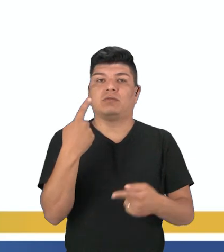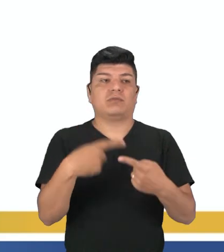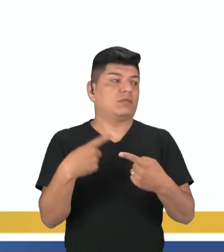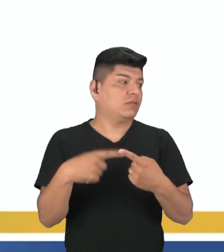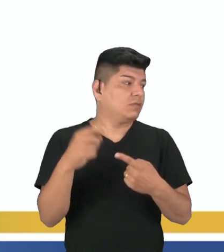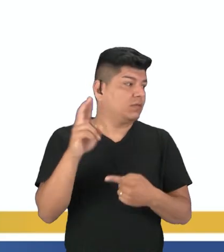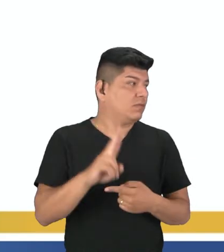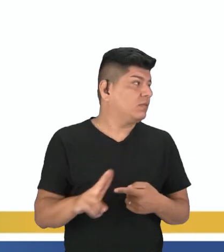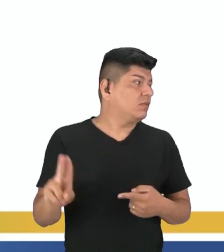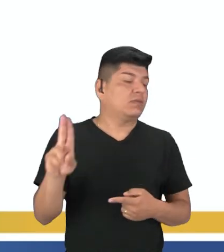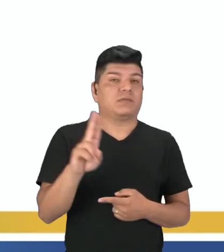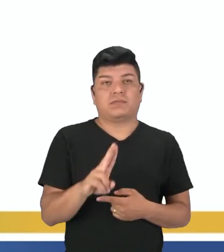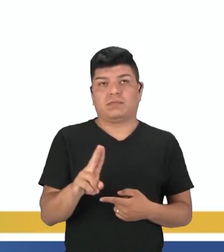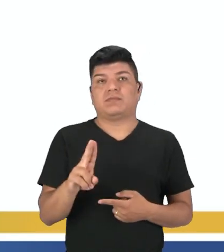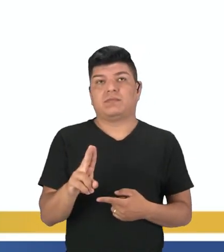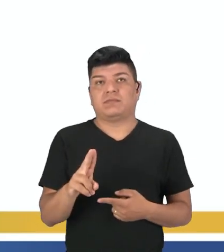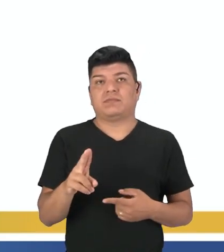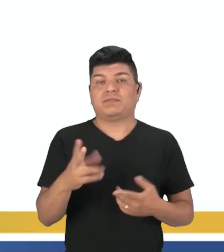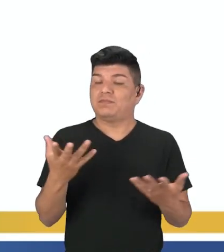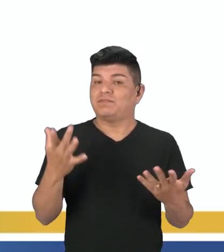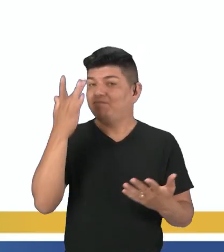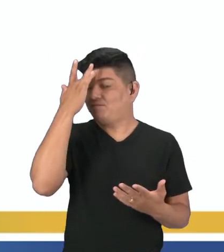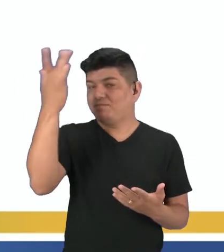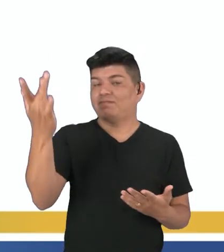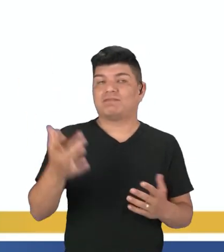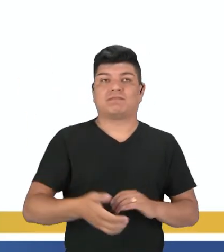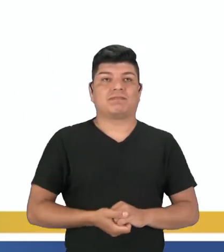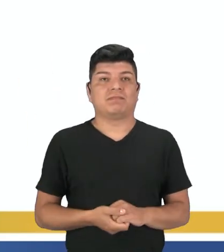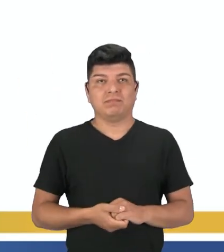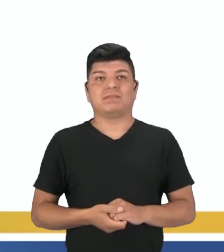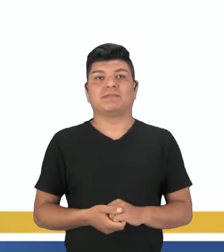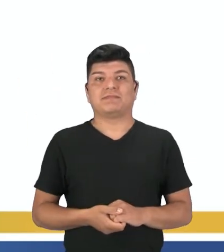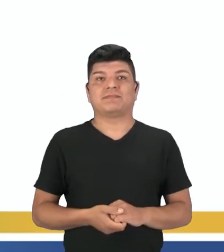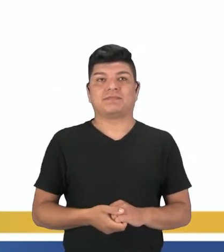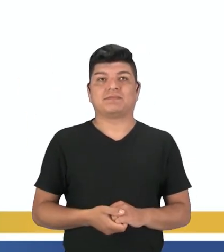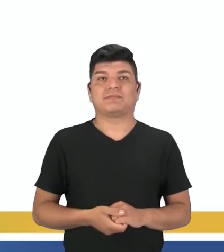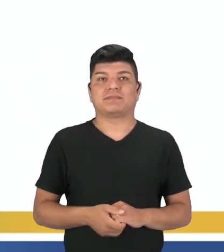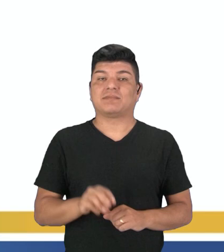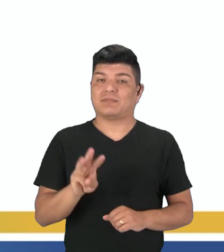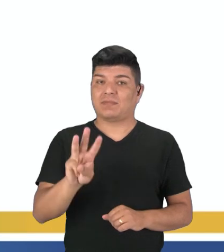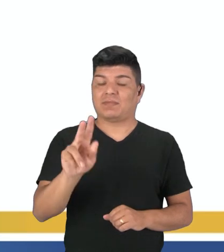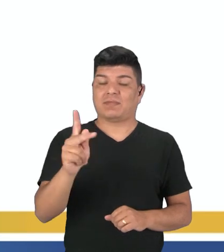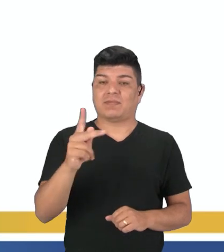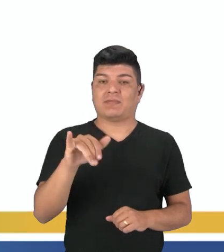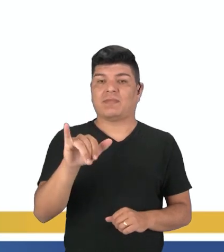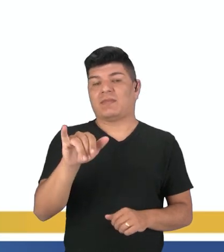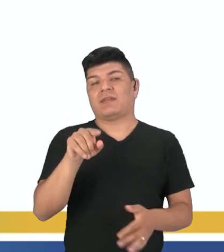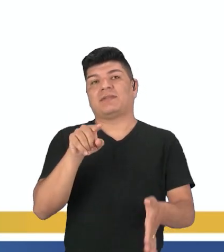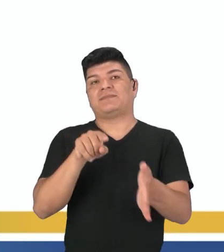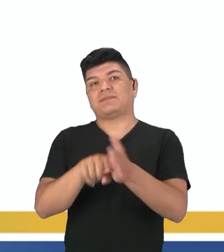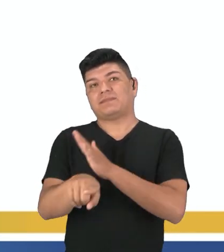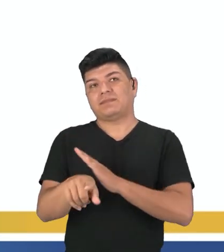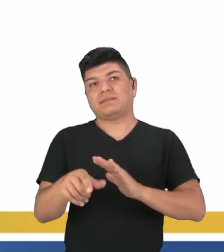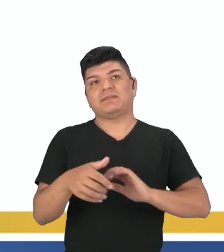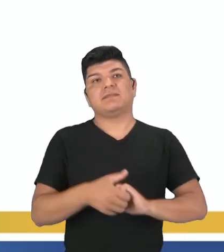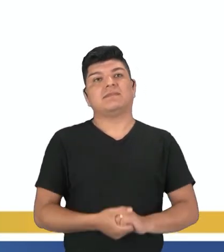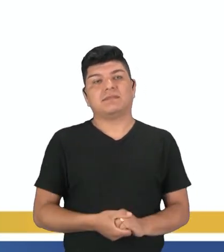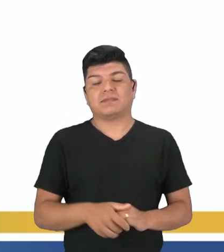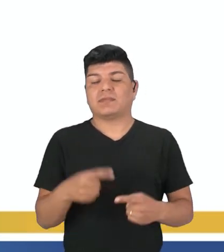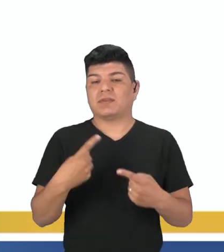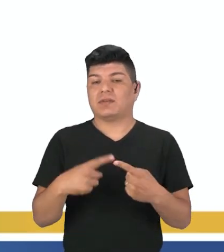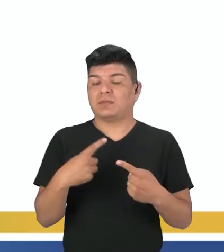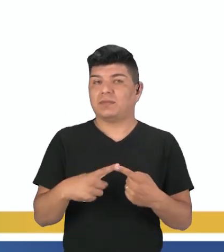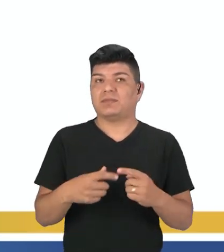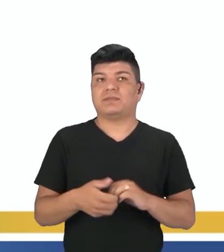usar em cada espaço? Essa foi presente, hein? Muito bem, então why a gente usa para perguntar, é o porquê